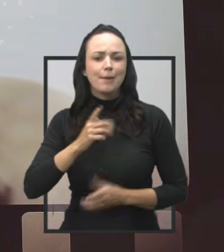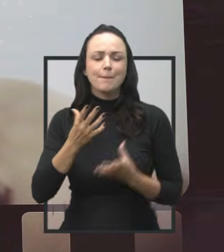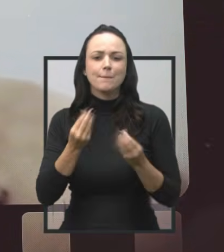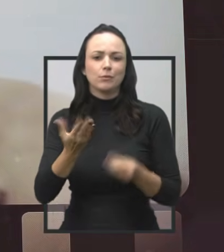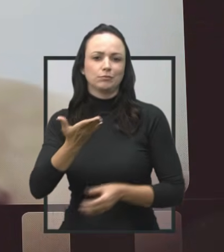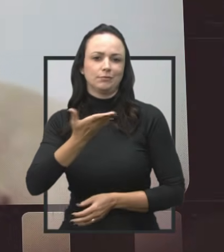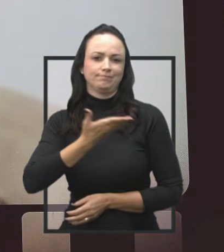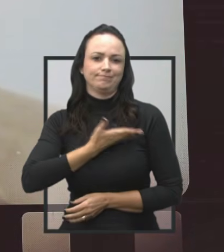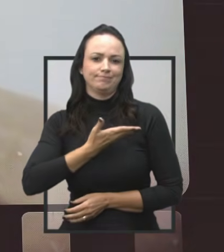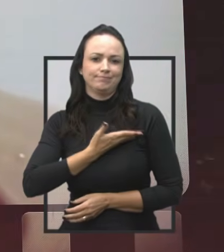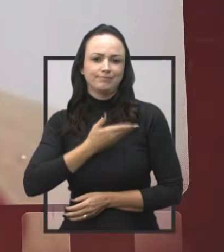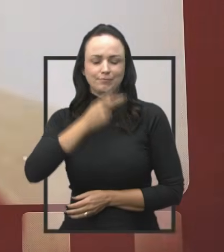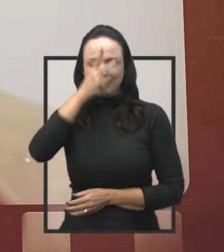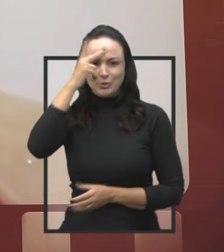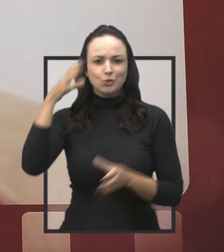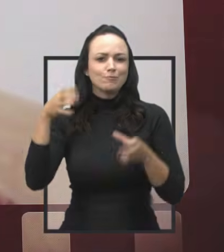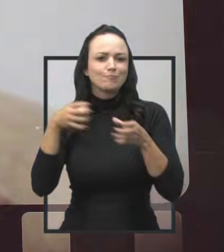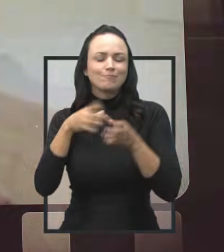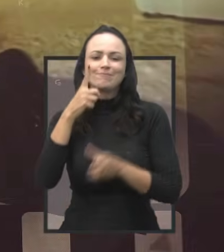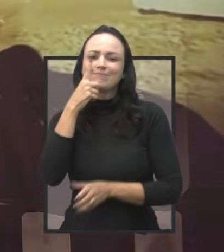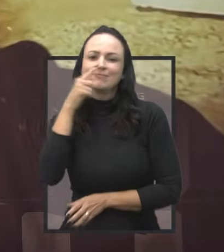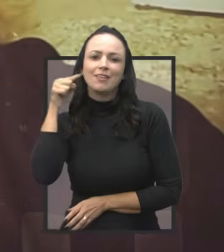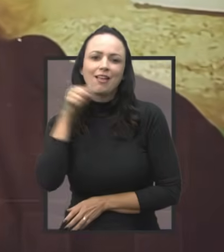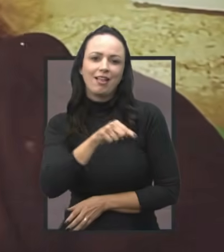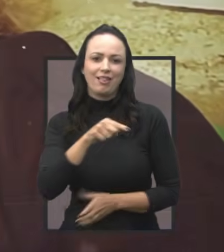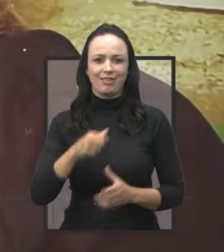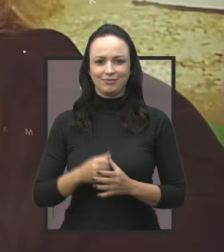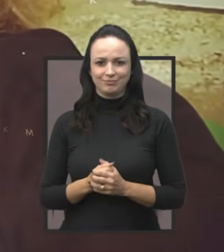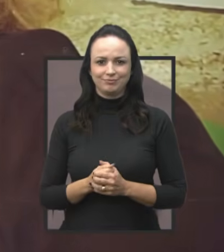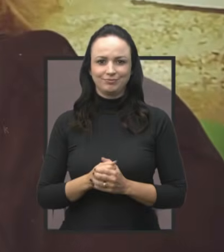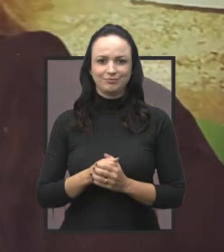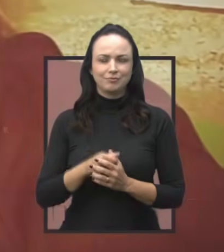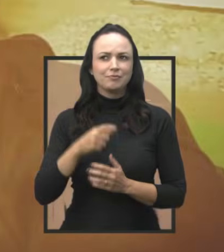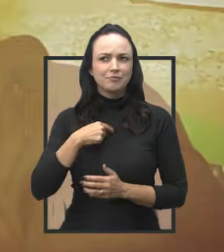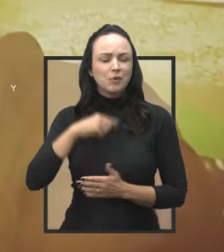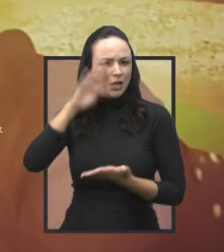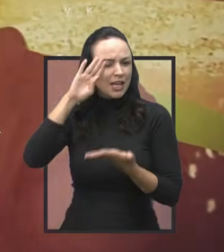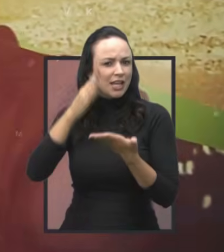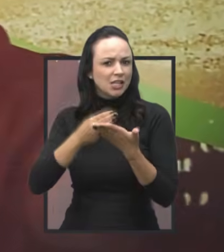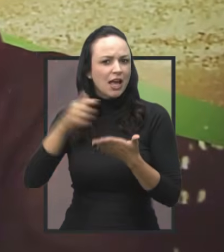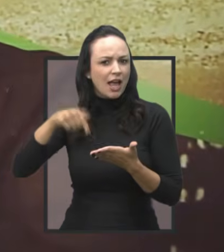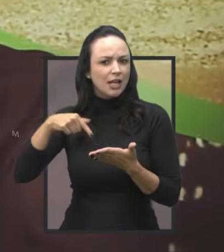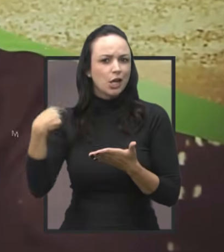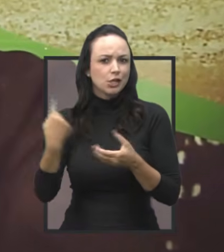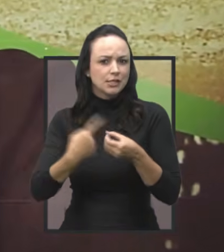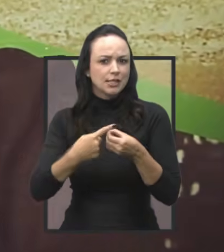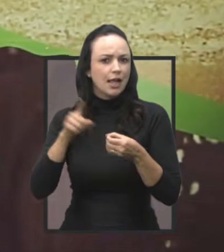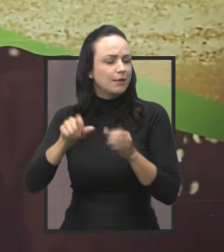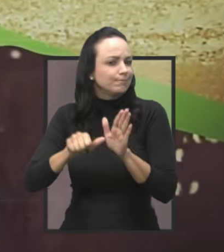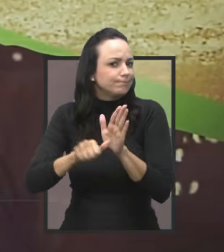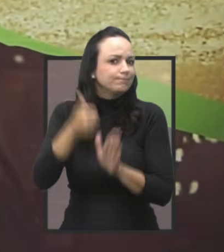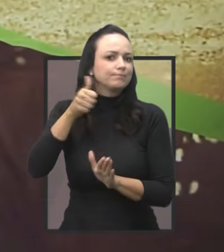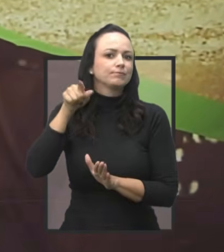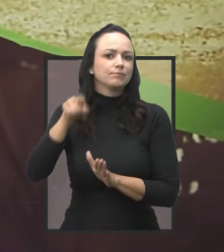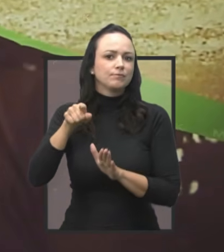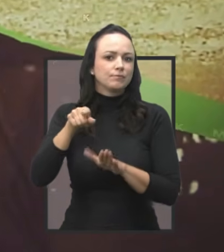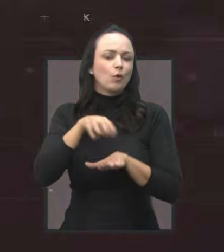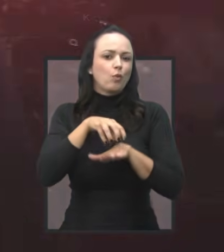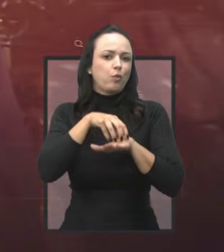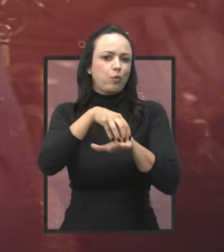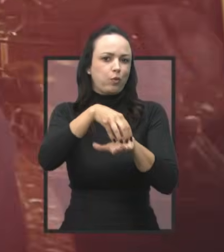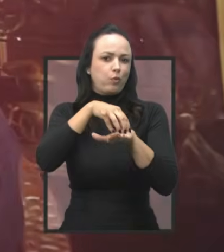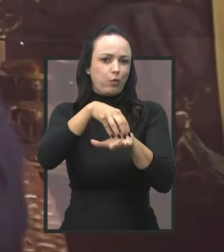amigos, sempre tinha gente ligada nele. O pai, eu acredito que foi na nossa cidade um pioneiro no